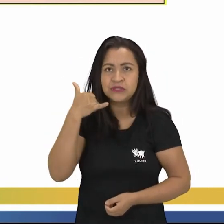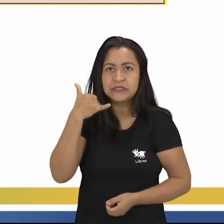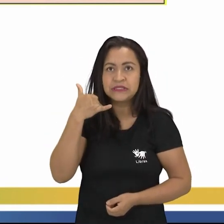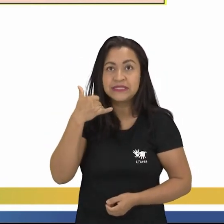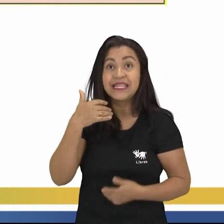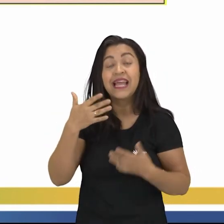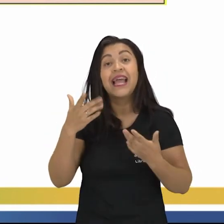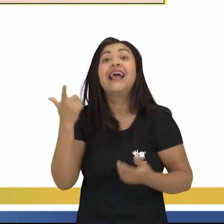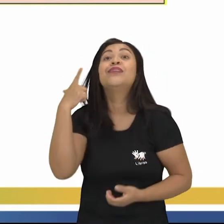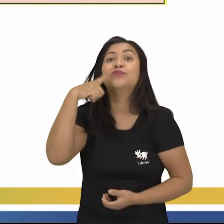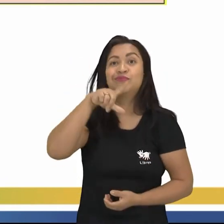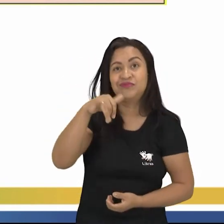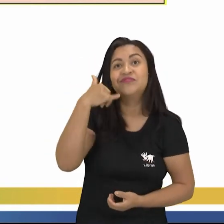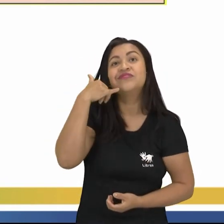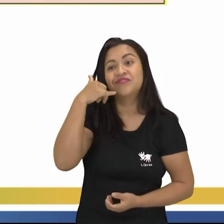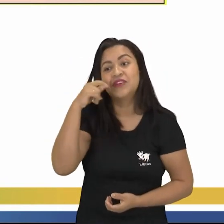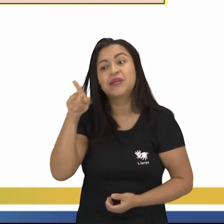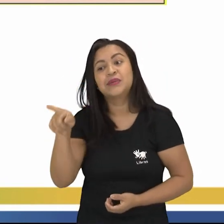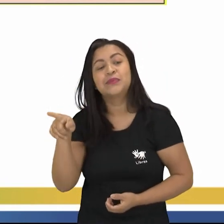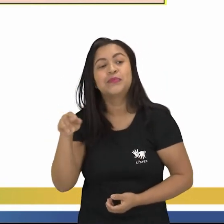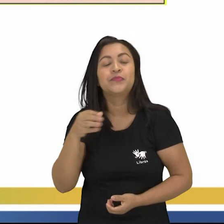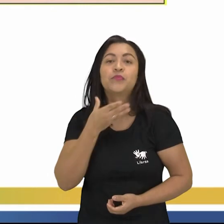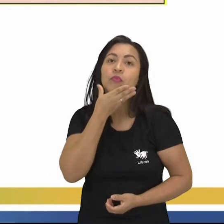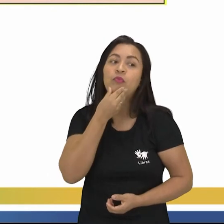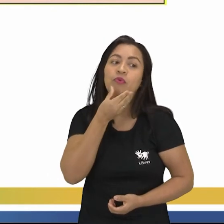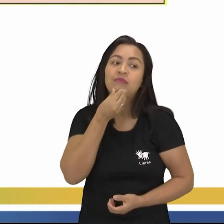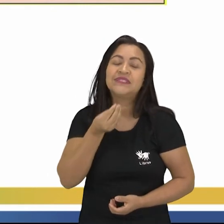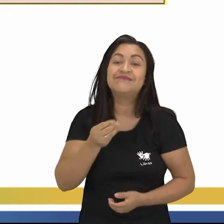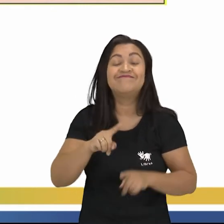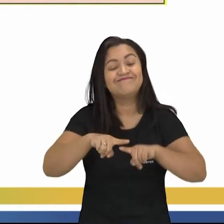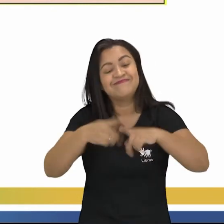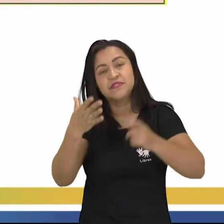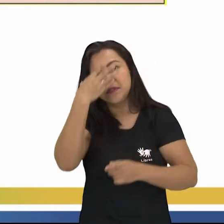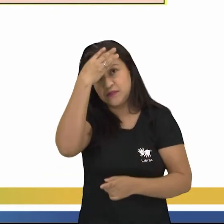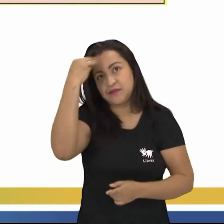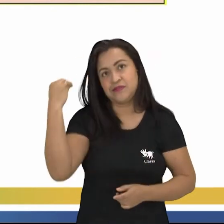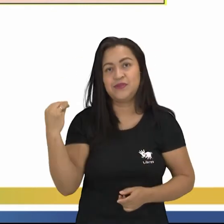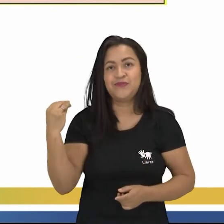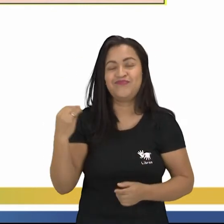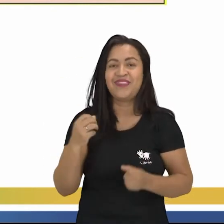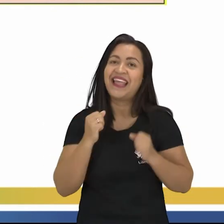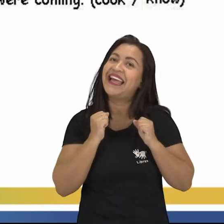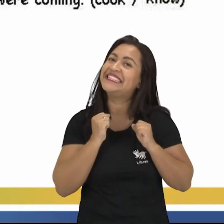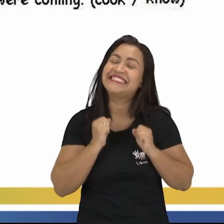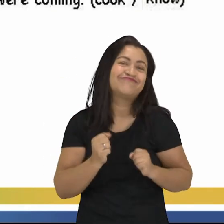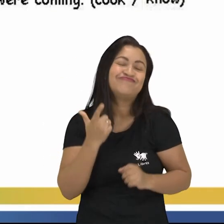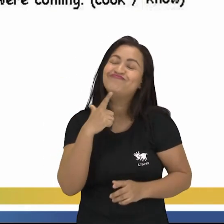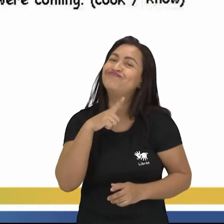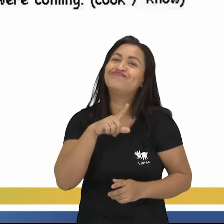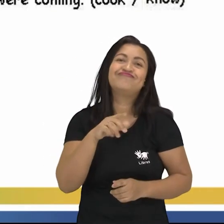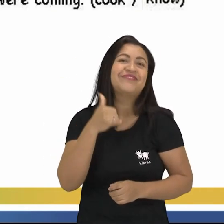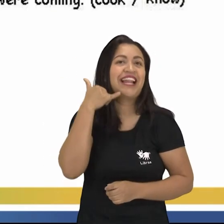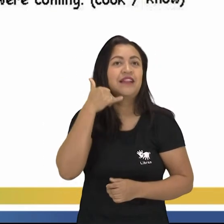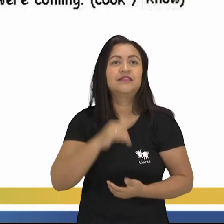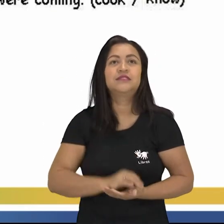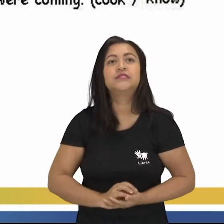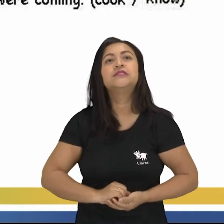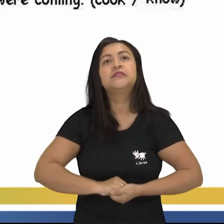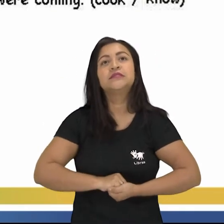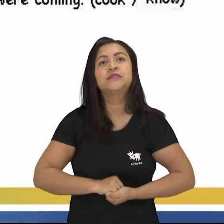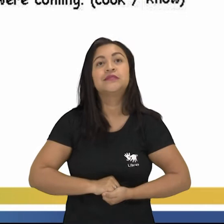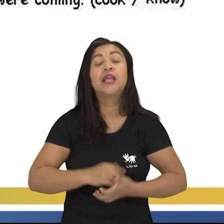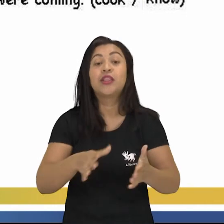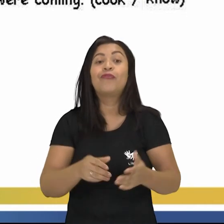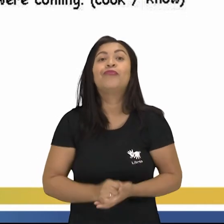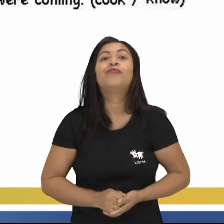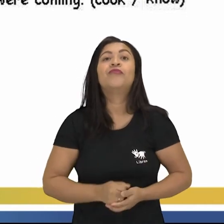teria ligado para ele. Então ela esqueceu e não pôde ligar. Vamos fazer exercício? Praticar com a